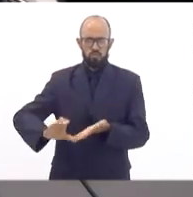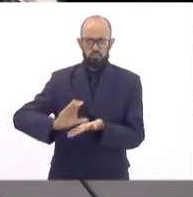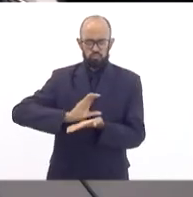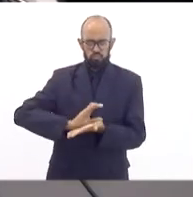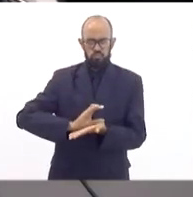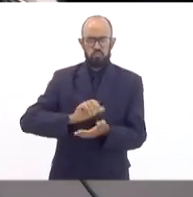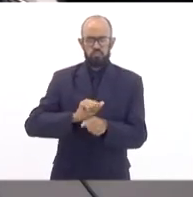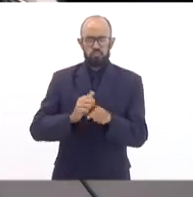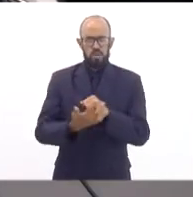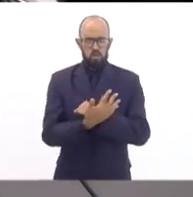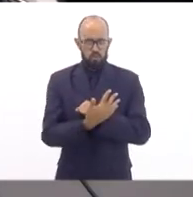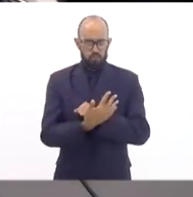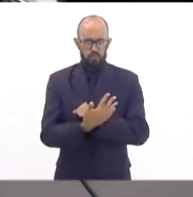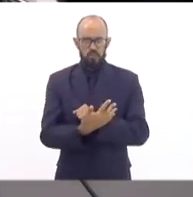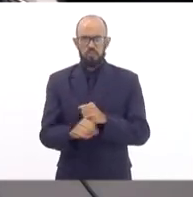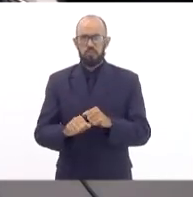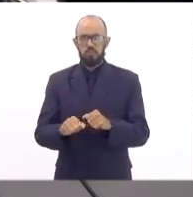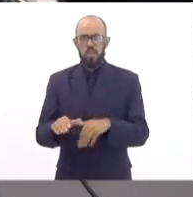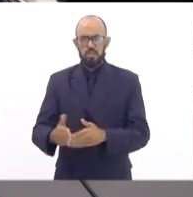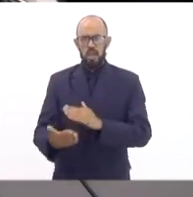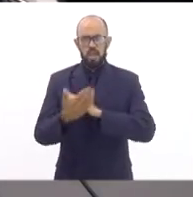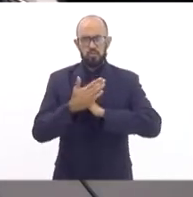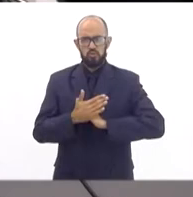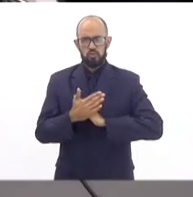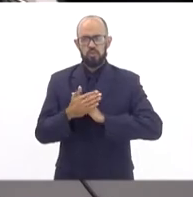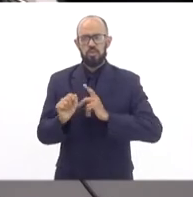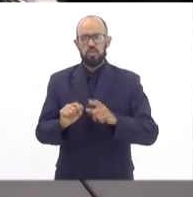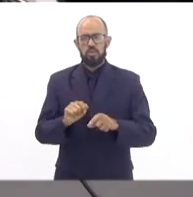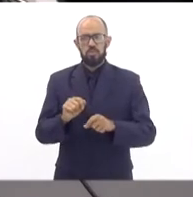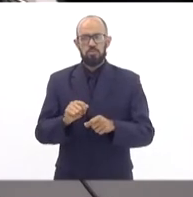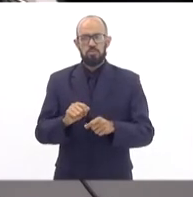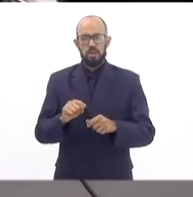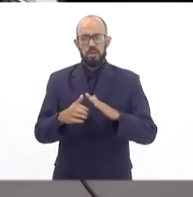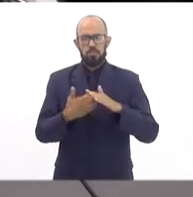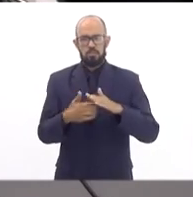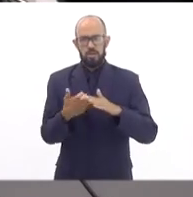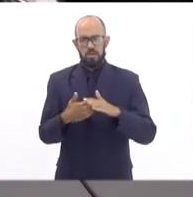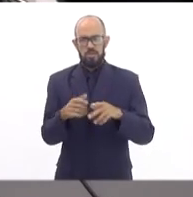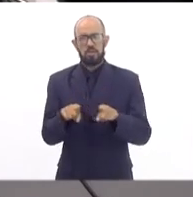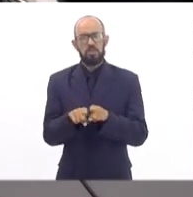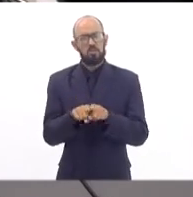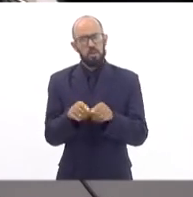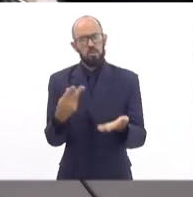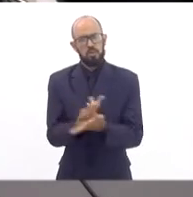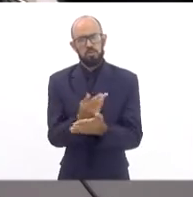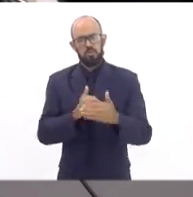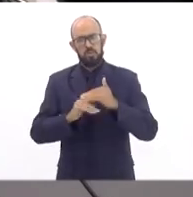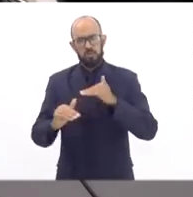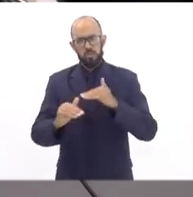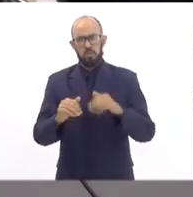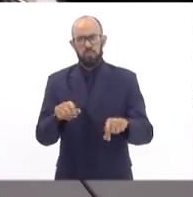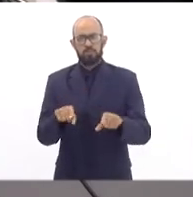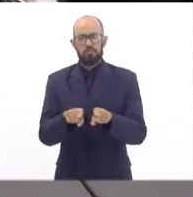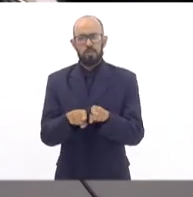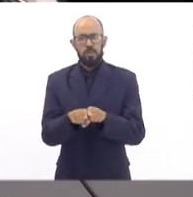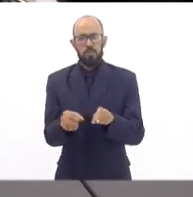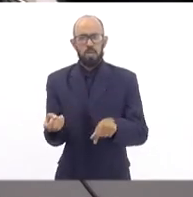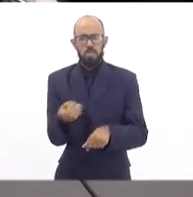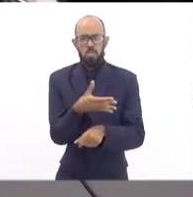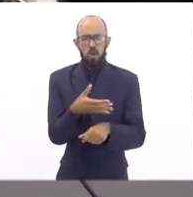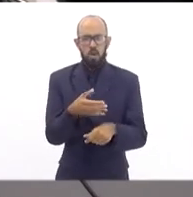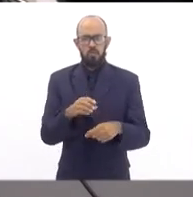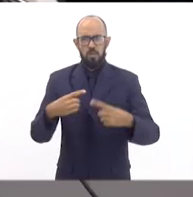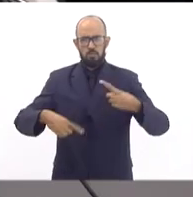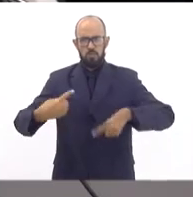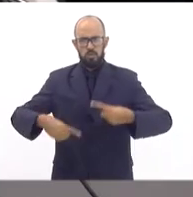pela Getransp, fixando essa ajuda para a concessionária, também teve no caso do metrô, a questão de uma nova política tarifária que